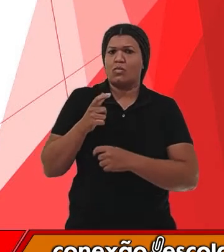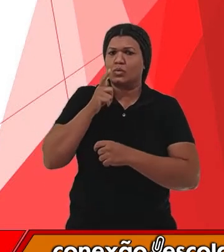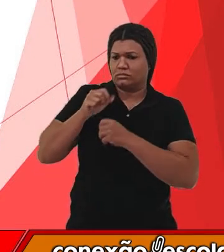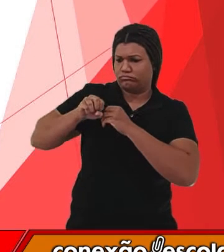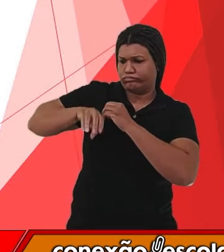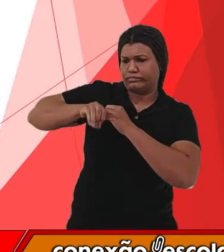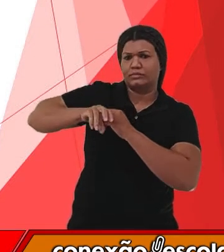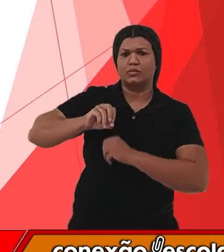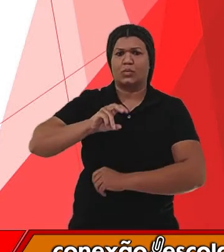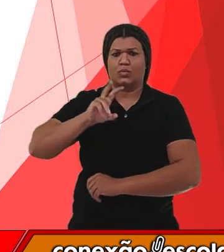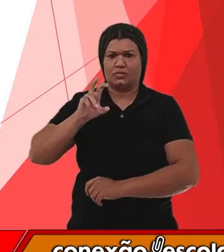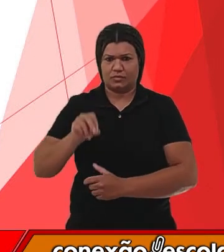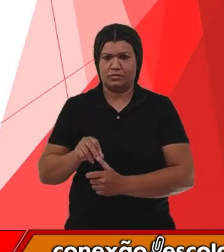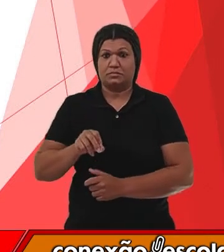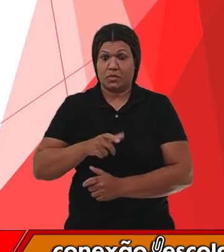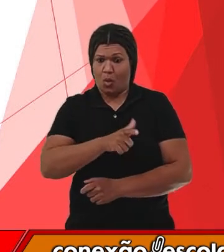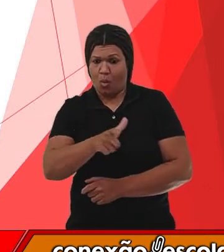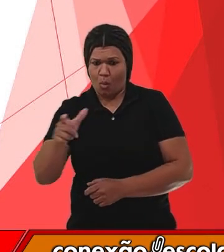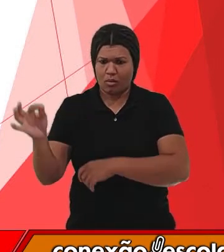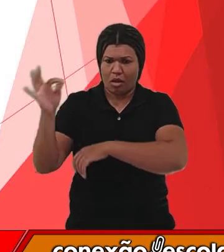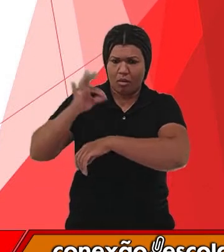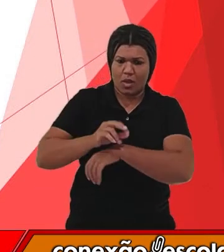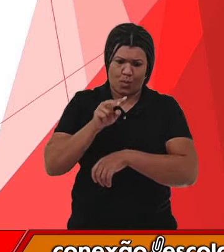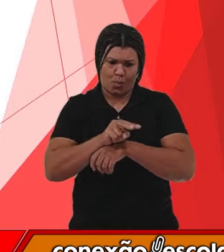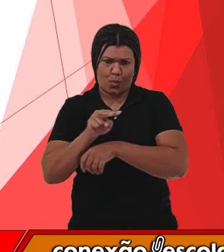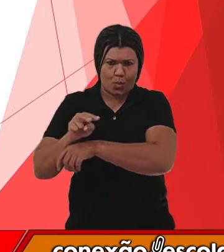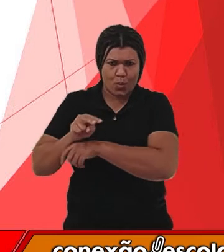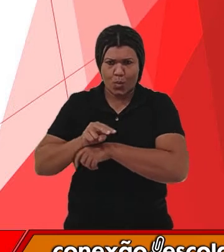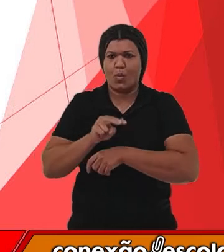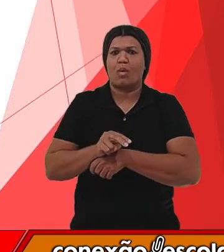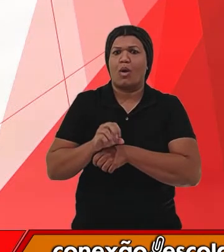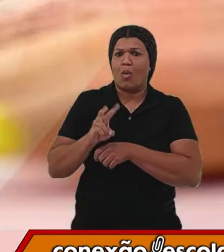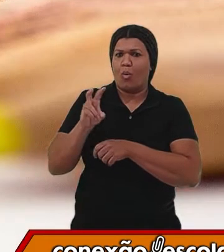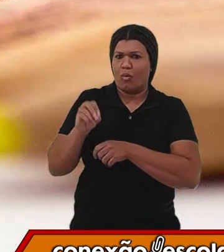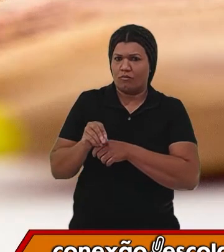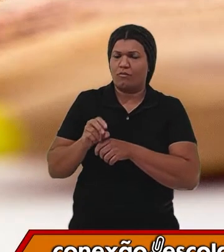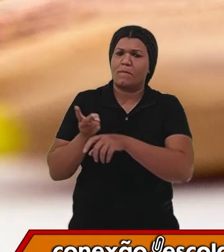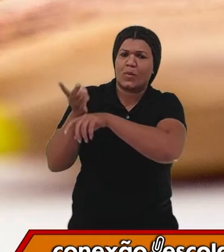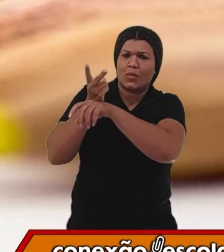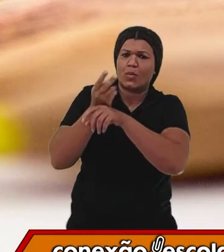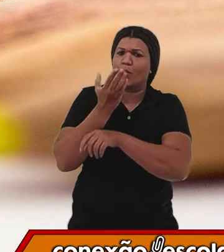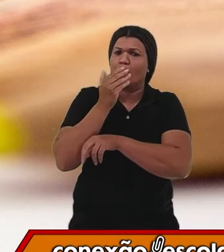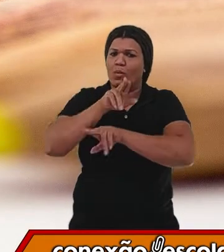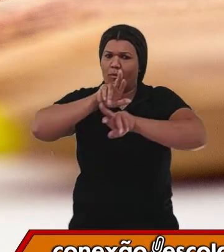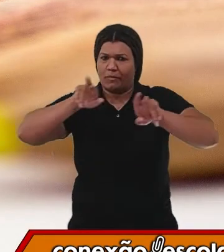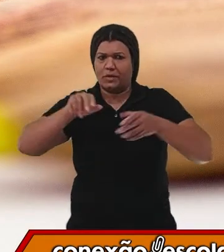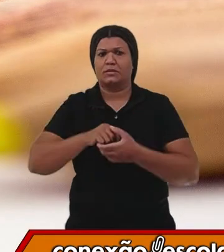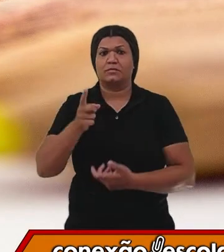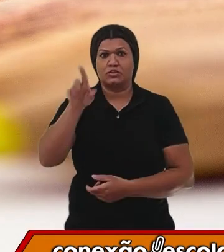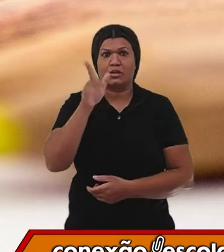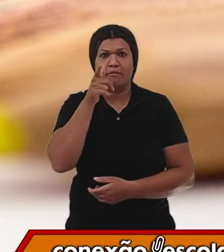abelhas operárias cuidam dos ovos e buscam alimentos. Já assistiram a algum desenho